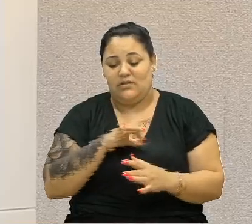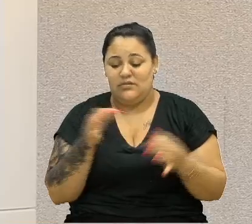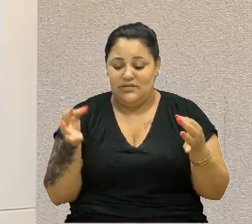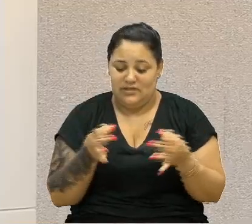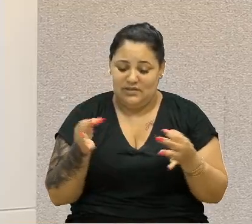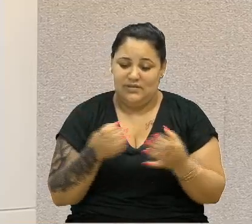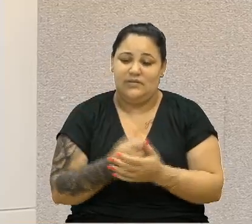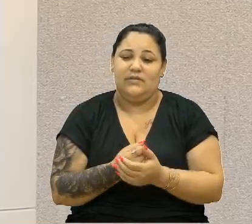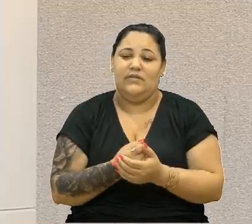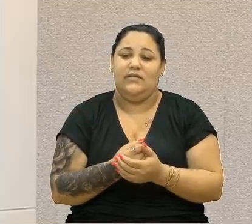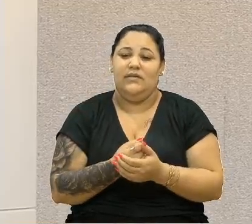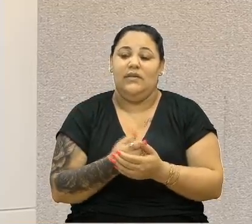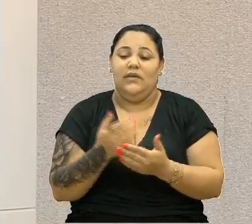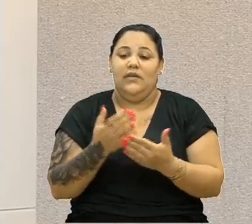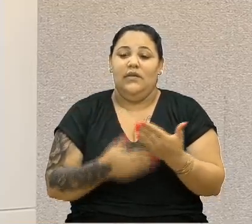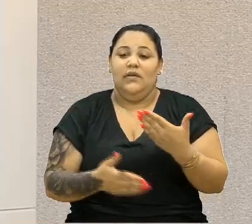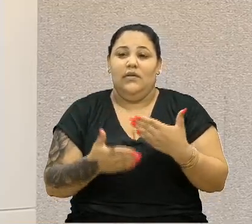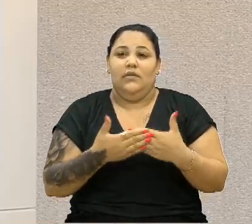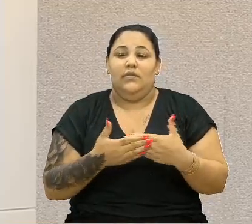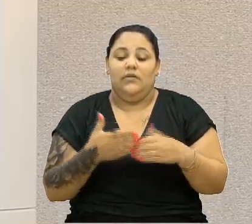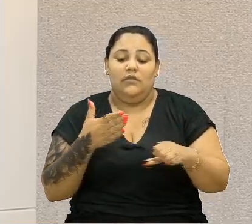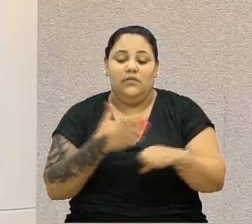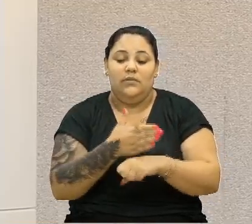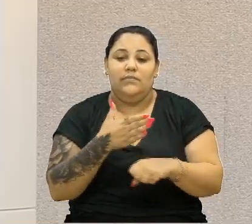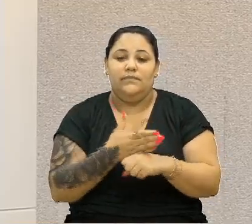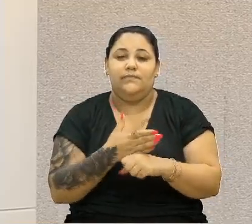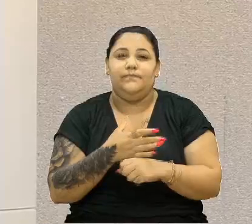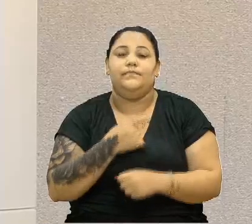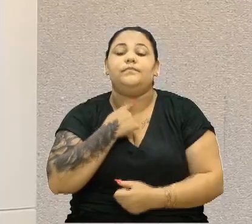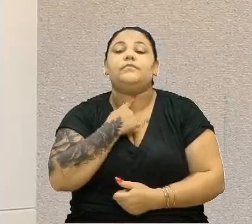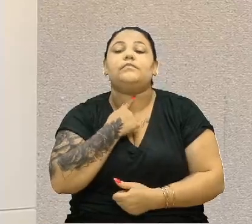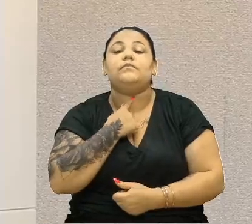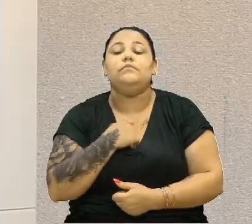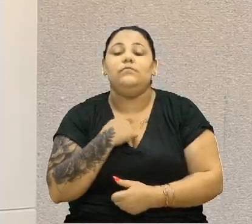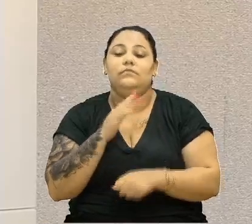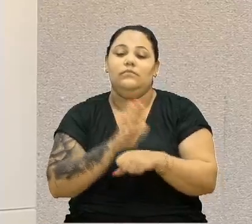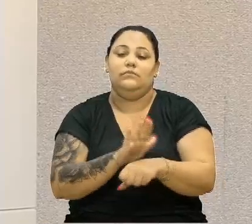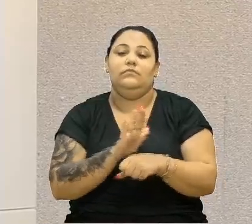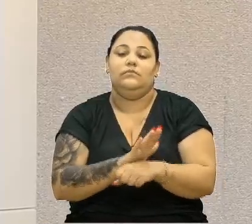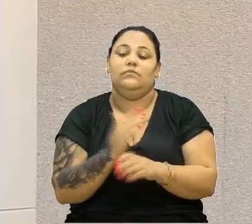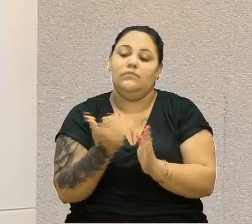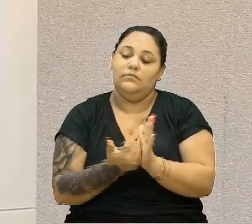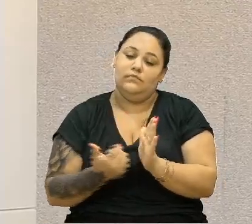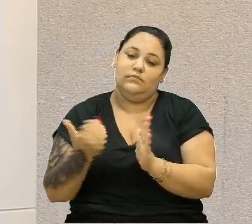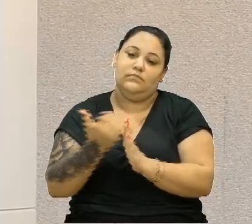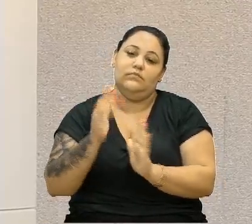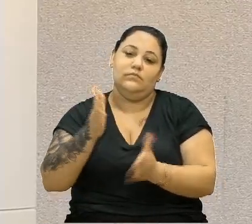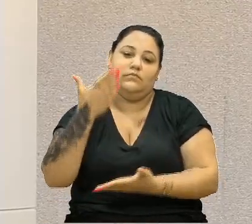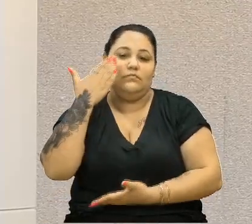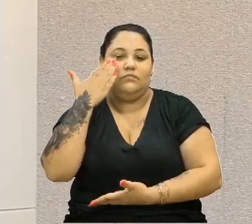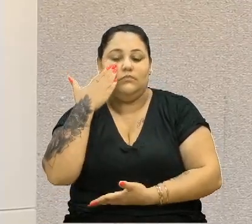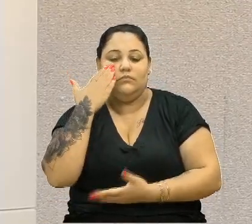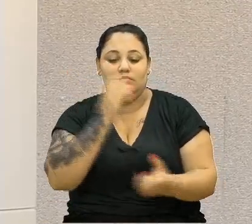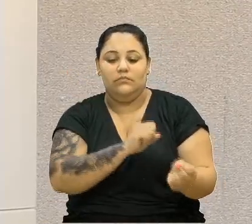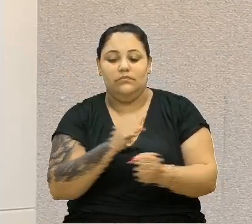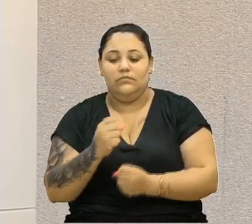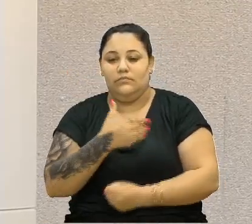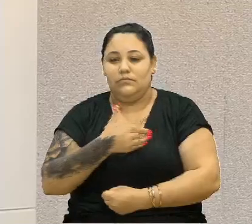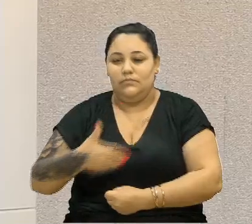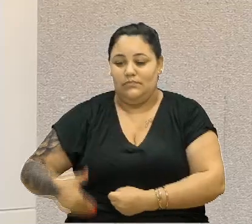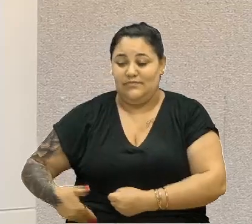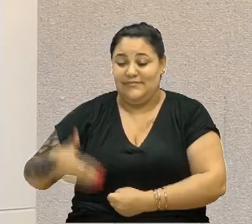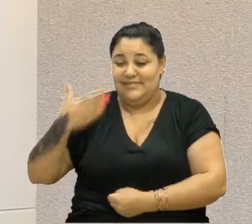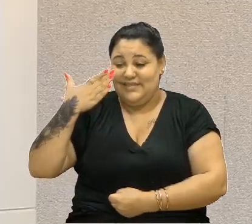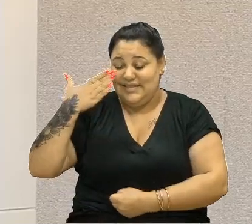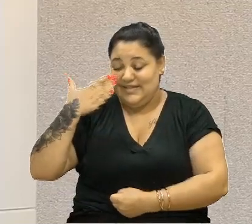Todos entramos aqui com o anseio de ajudar o máximo possível. Sabemos que o poder público, às vezes, é meio